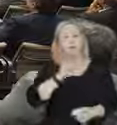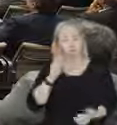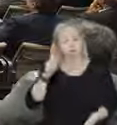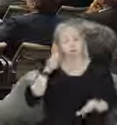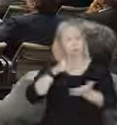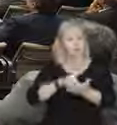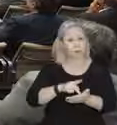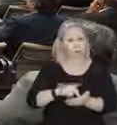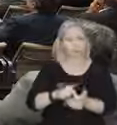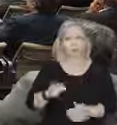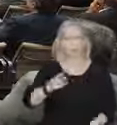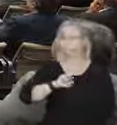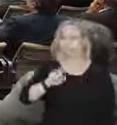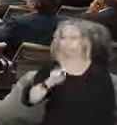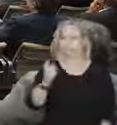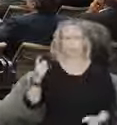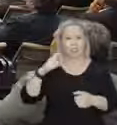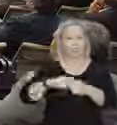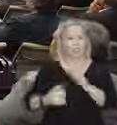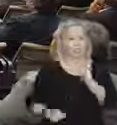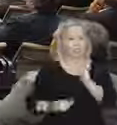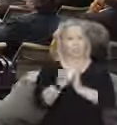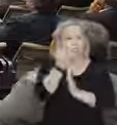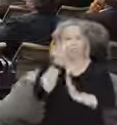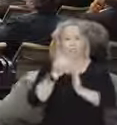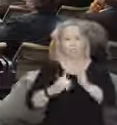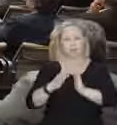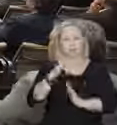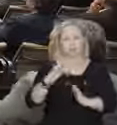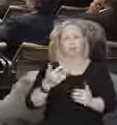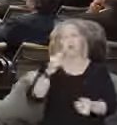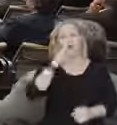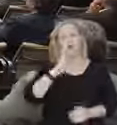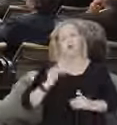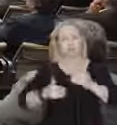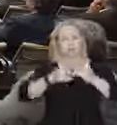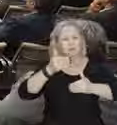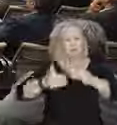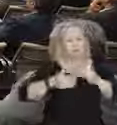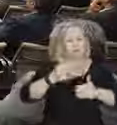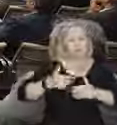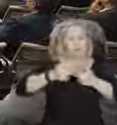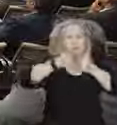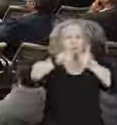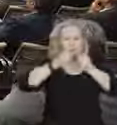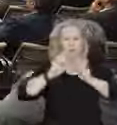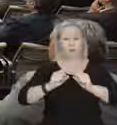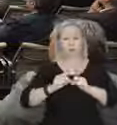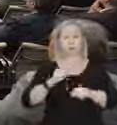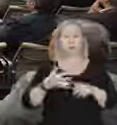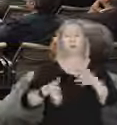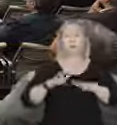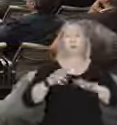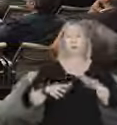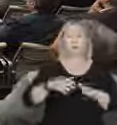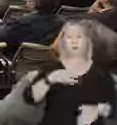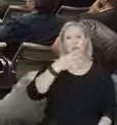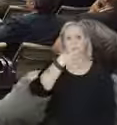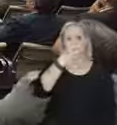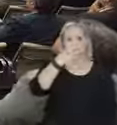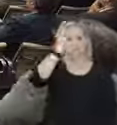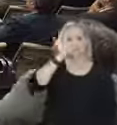à inflação. E o Brasil cresceu, a média foi de mais de 4% ao ano, sendo no último